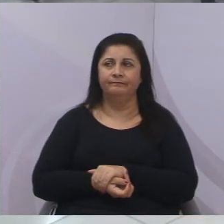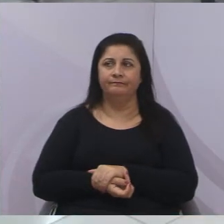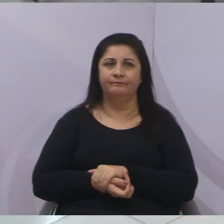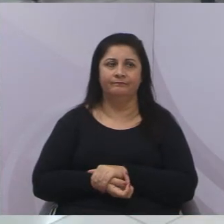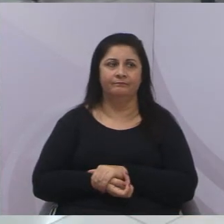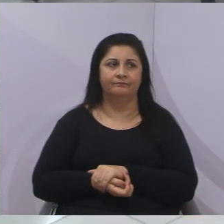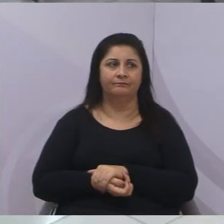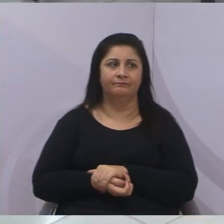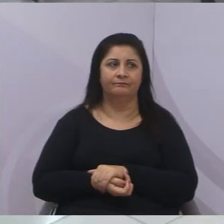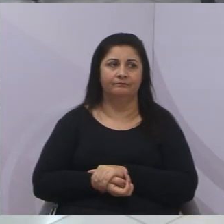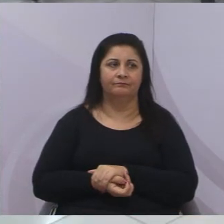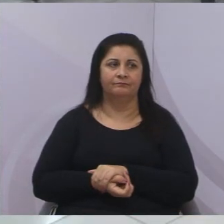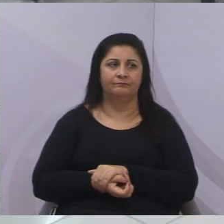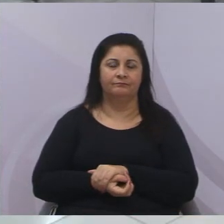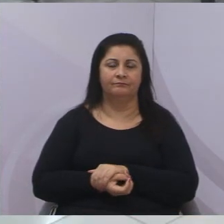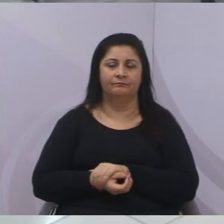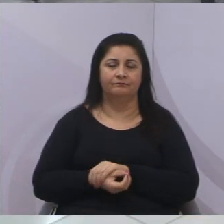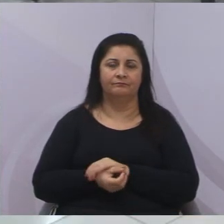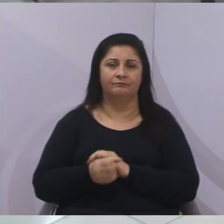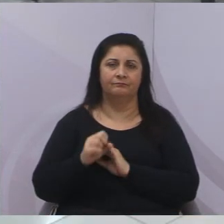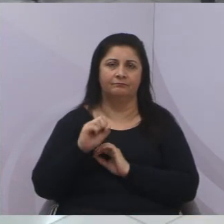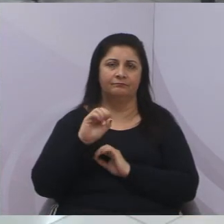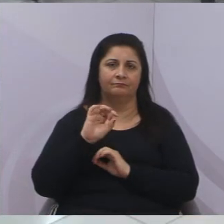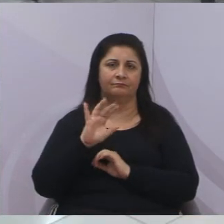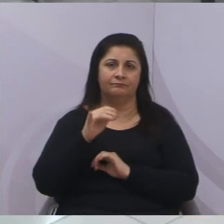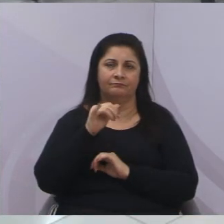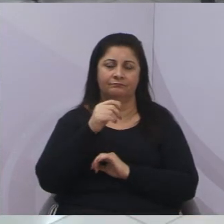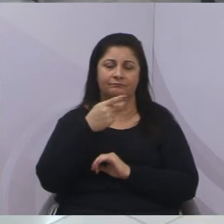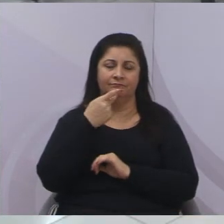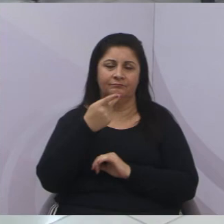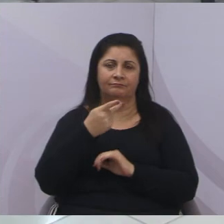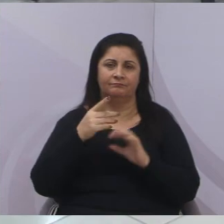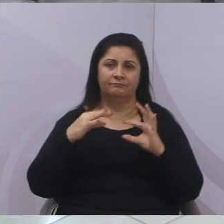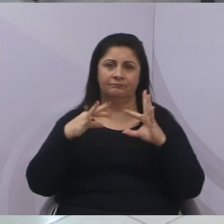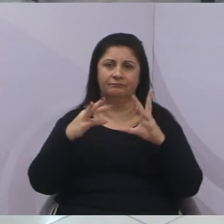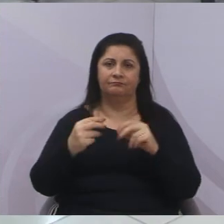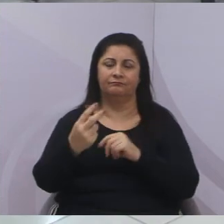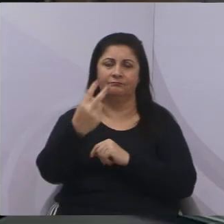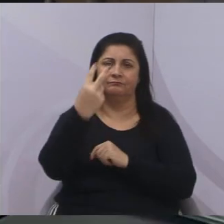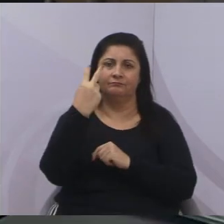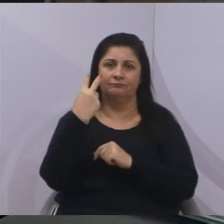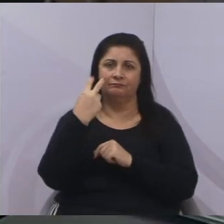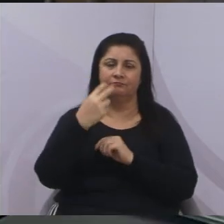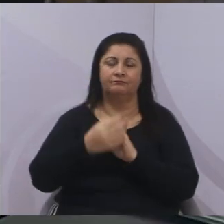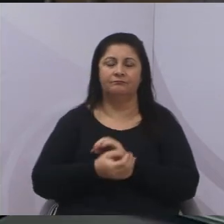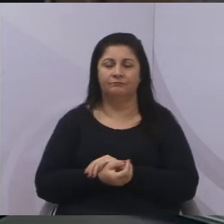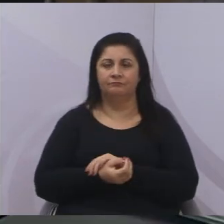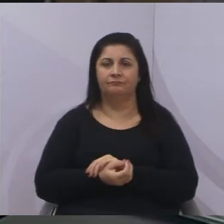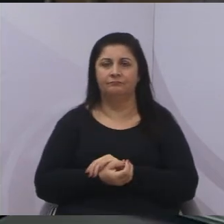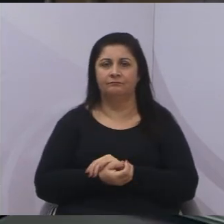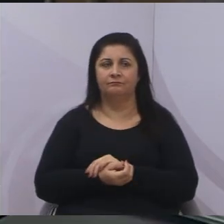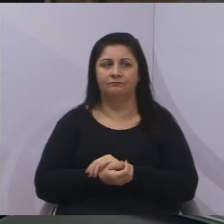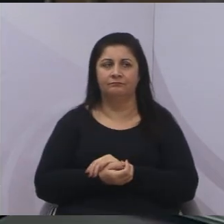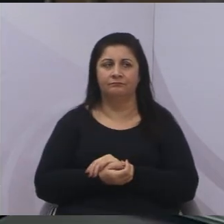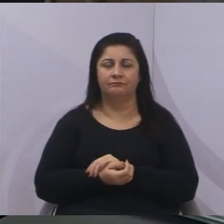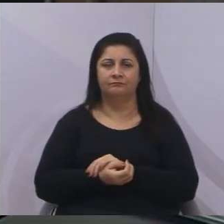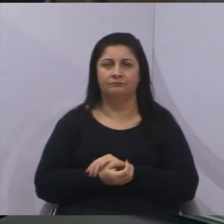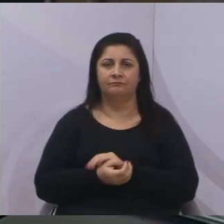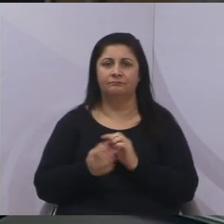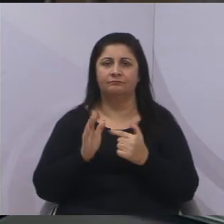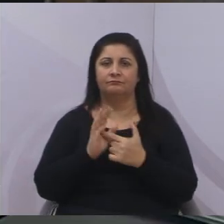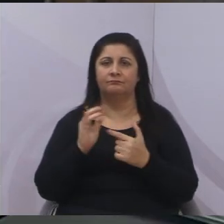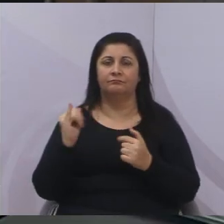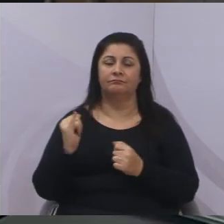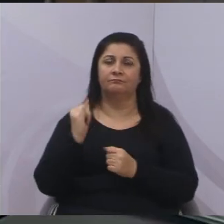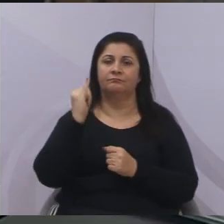Por último, eu só quero deixar um recado a todos que estão nos assistindo, né? Mais uma vez, colocando a importância de